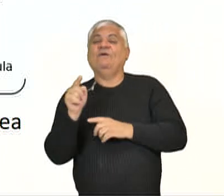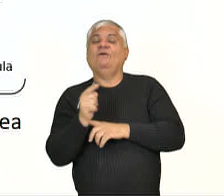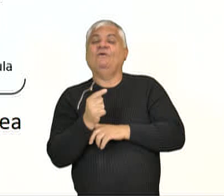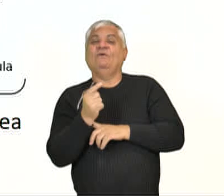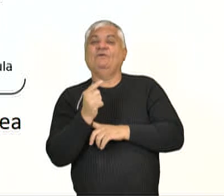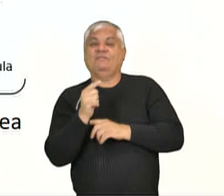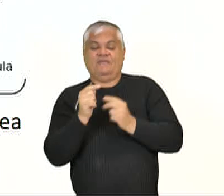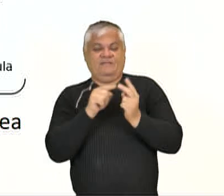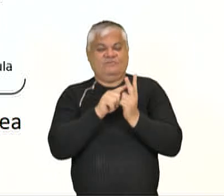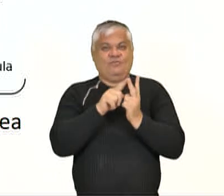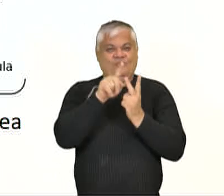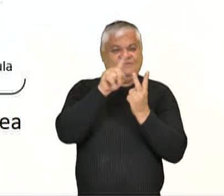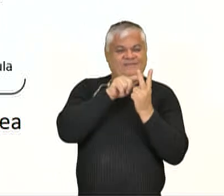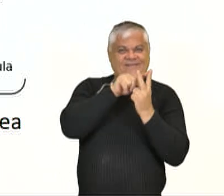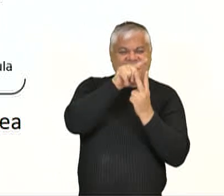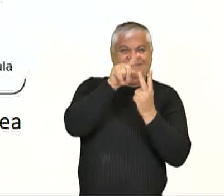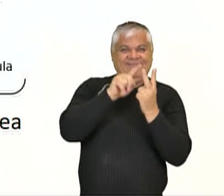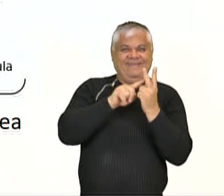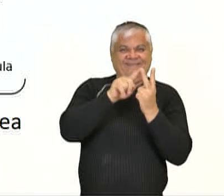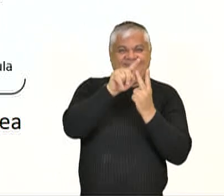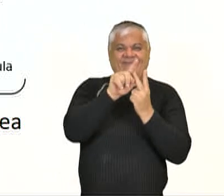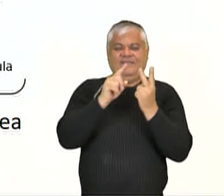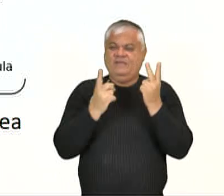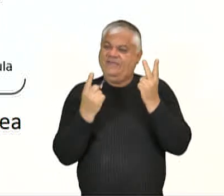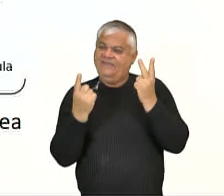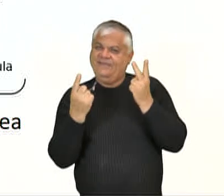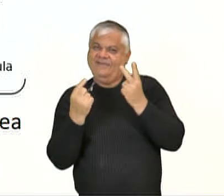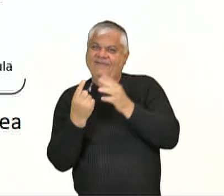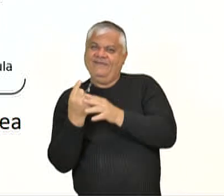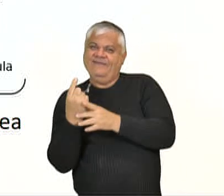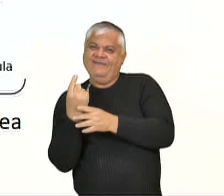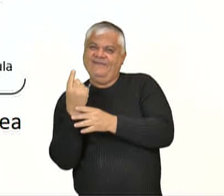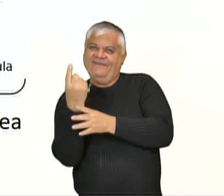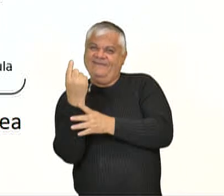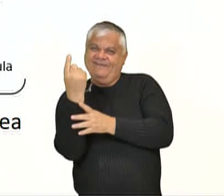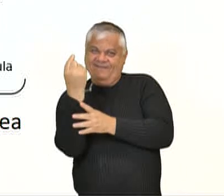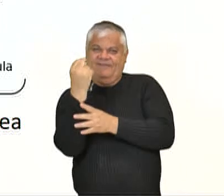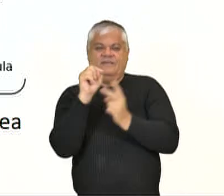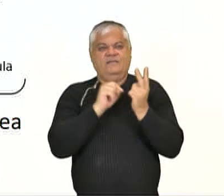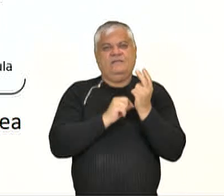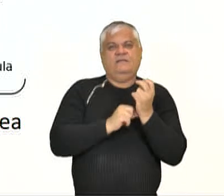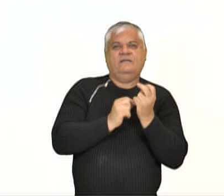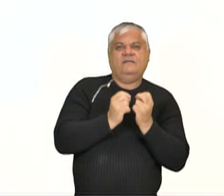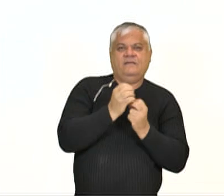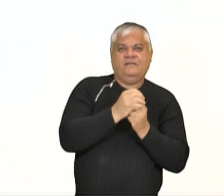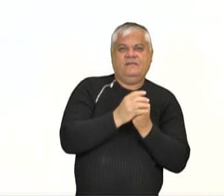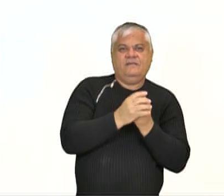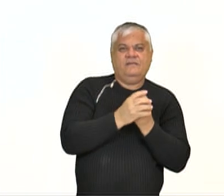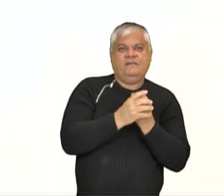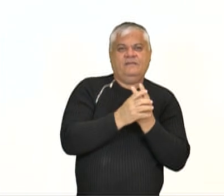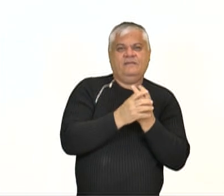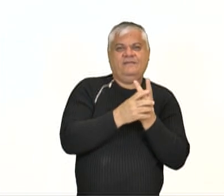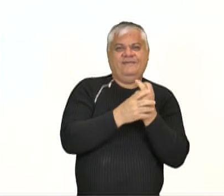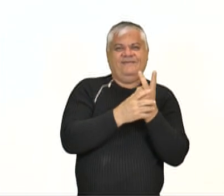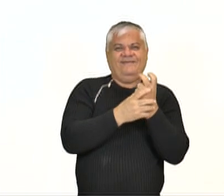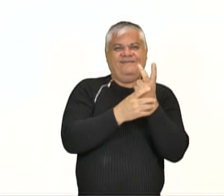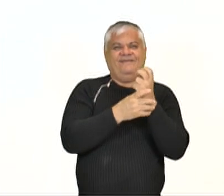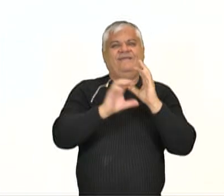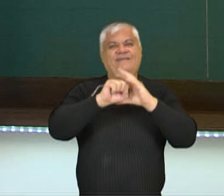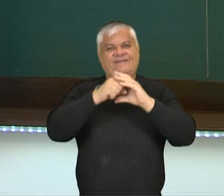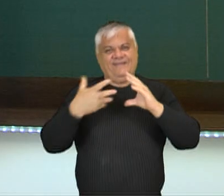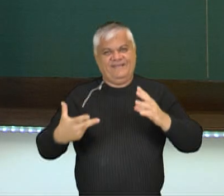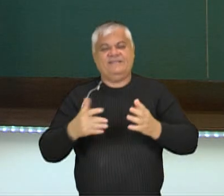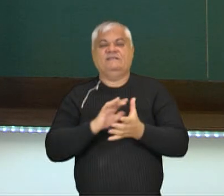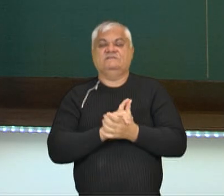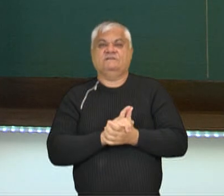monocotiledônea. Então, mostrando para nós mais essa característica da planta. Muito bem. Vamos fazer